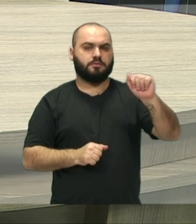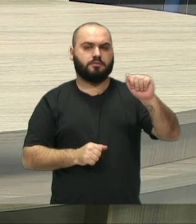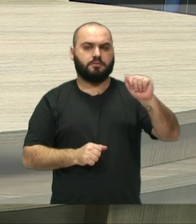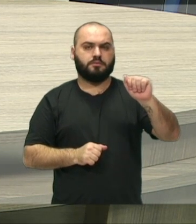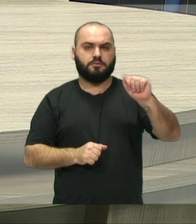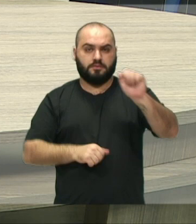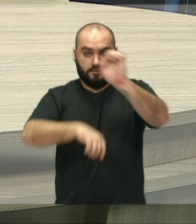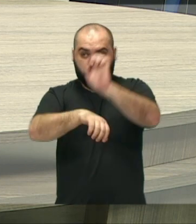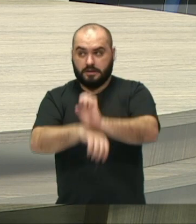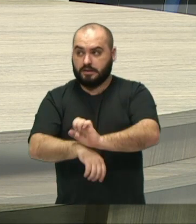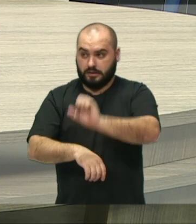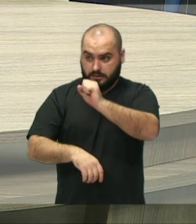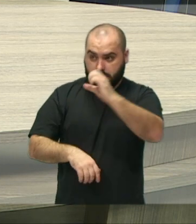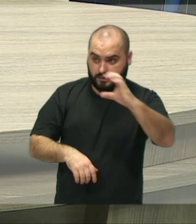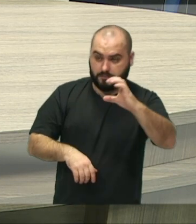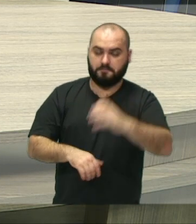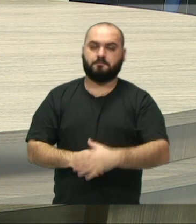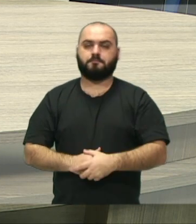Estado,